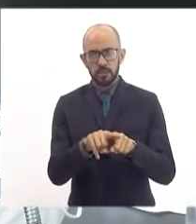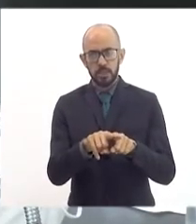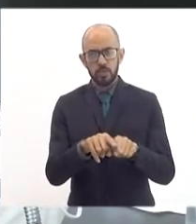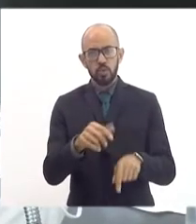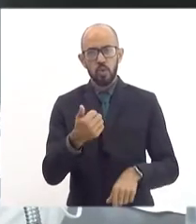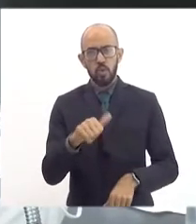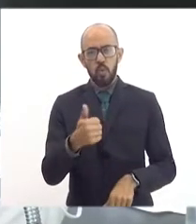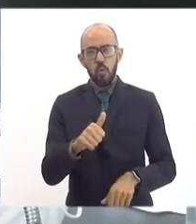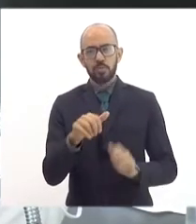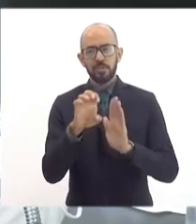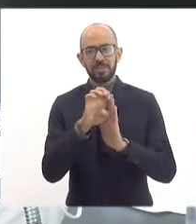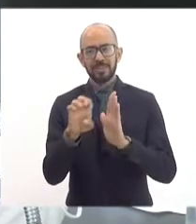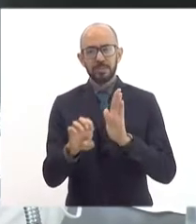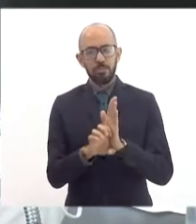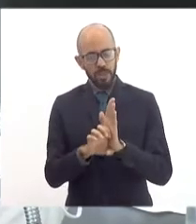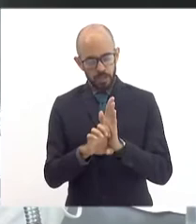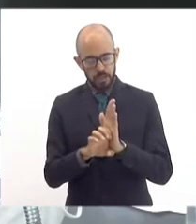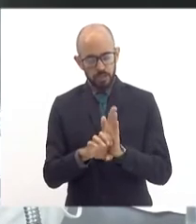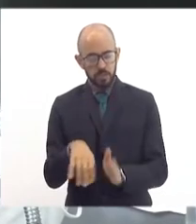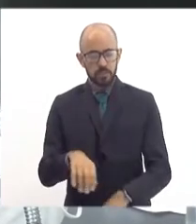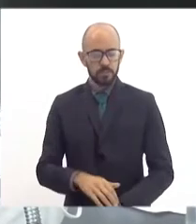11 emendas,